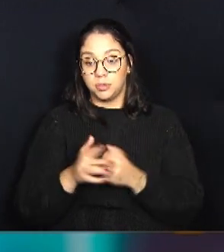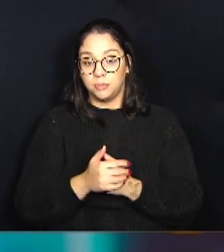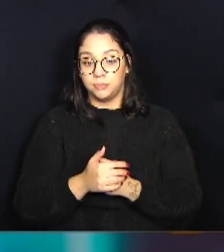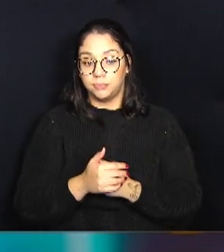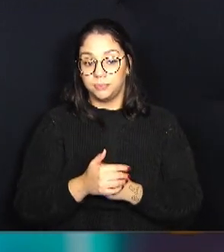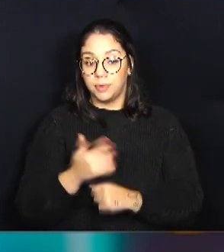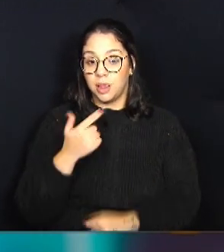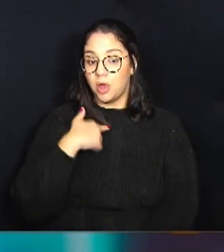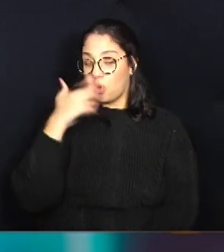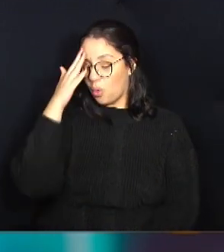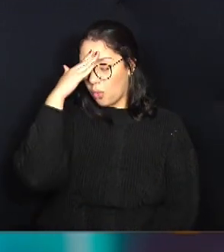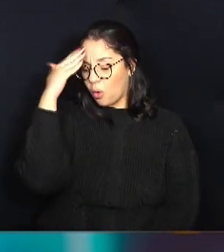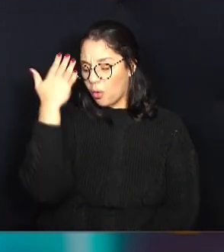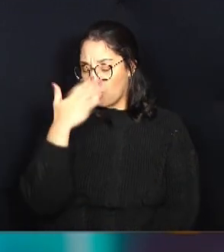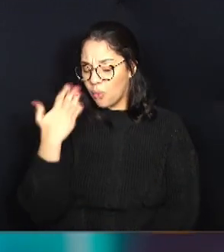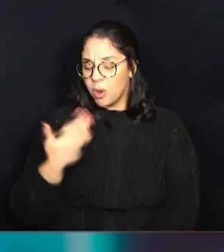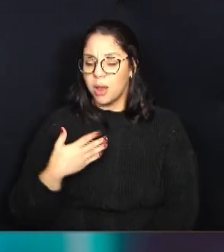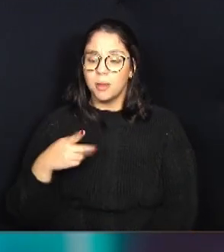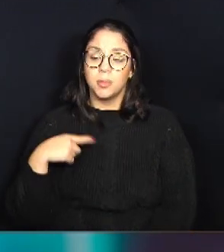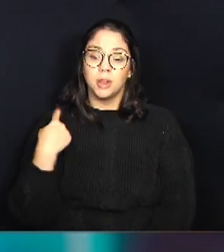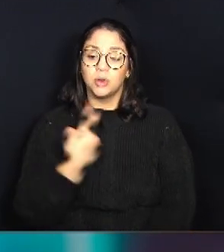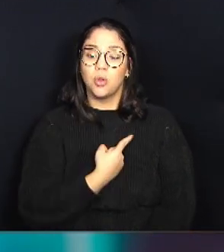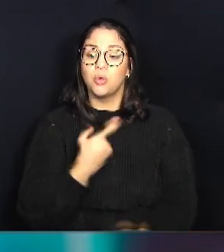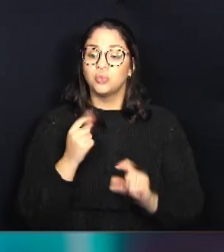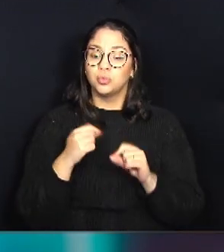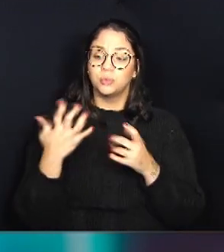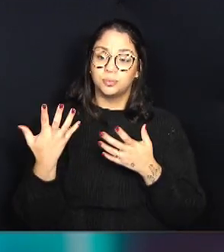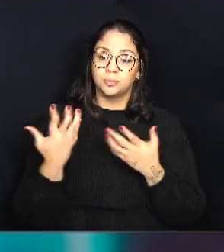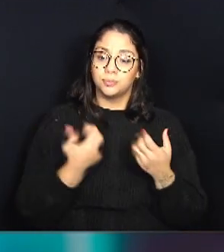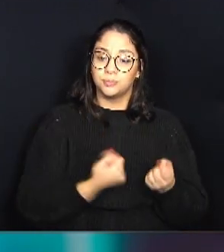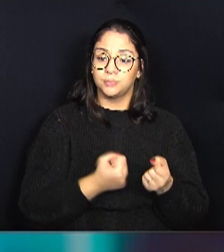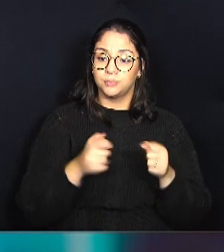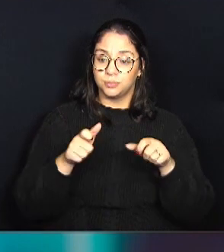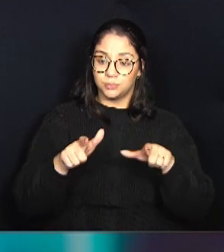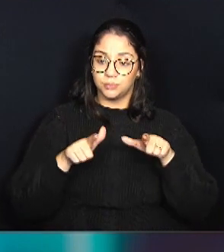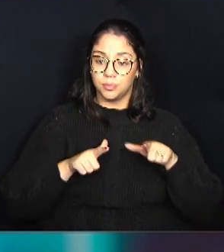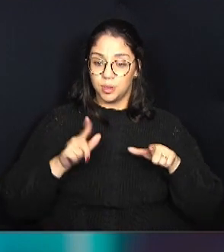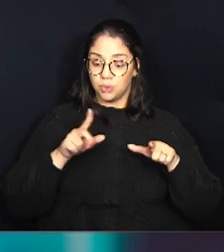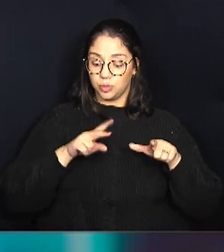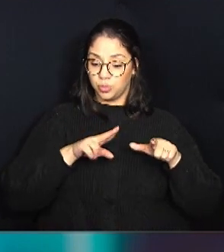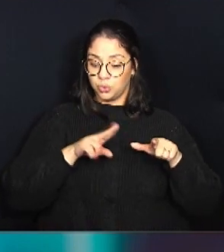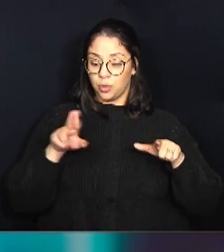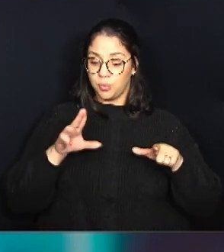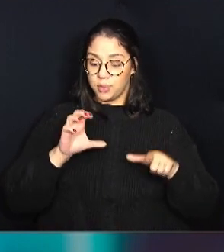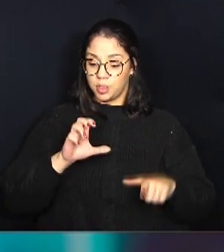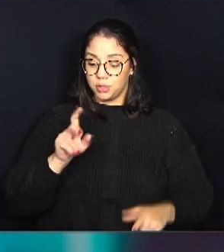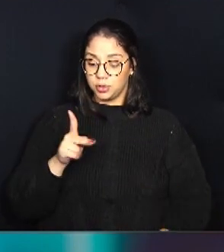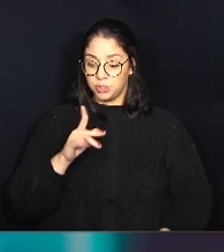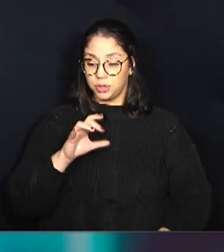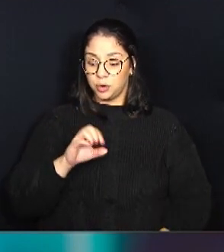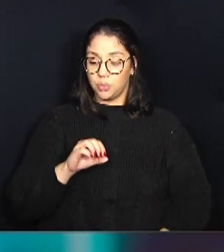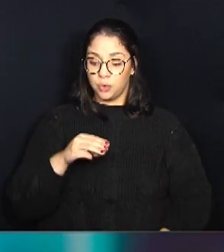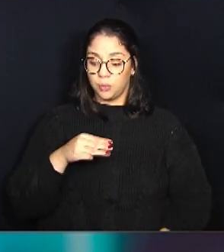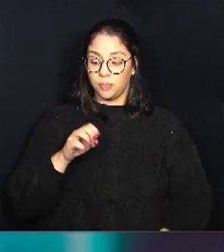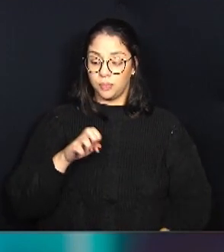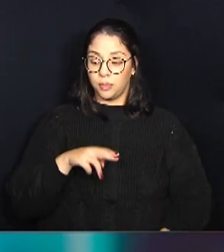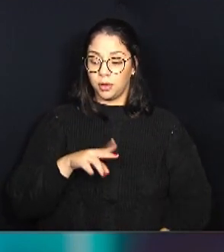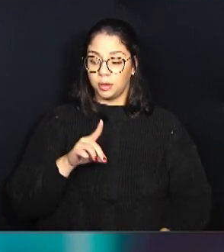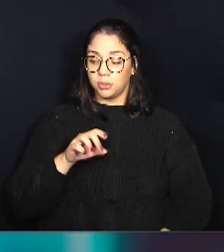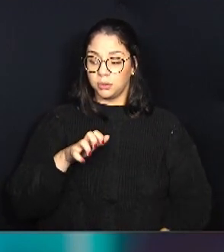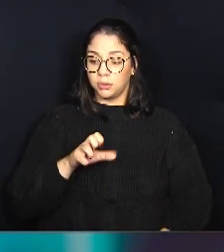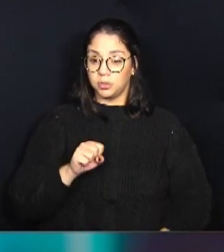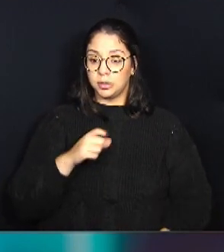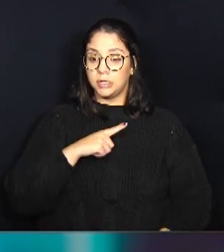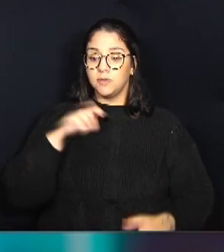que é para nós receber uma medalha com esse nome, que é alguém que é reconhecido não só pela luta